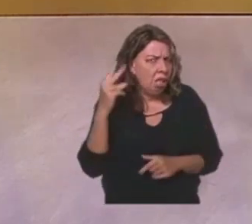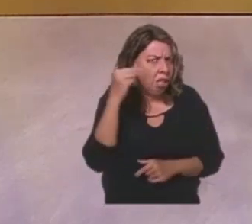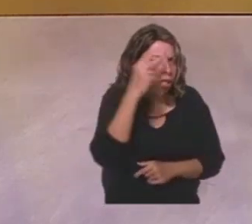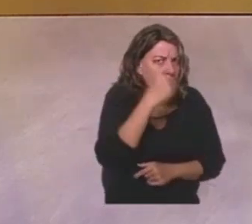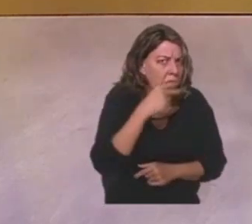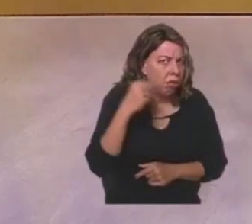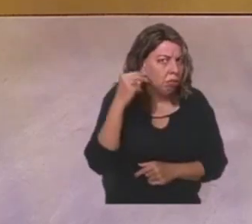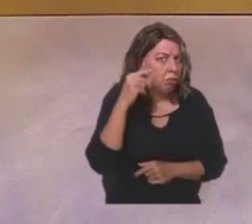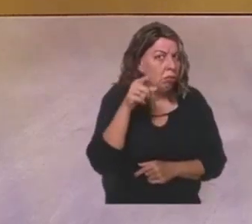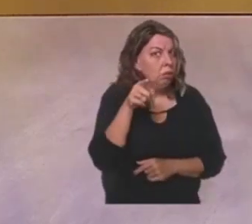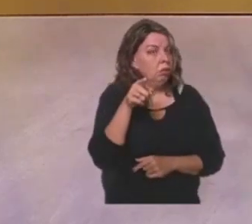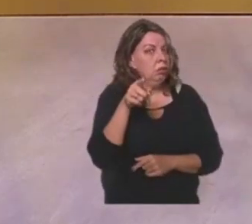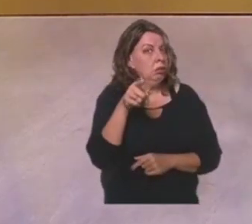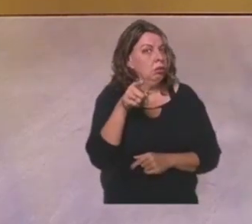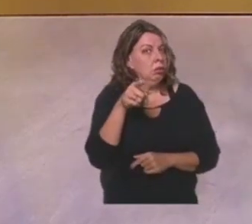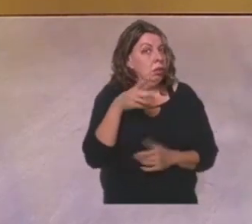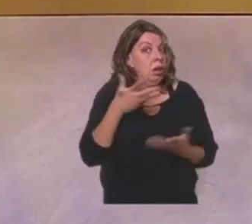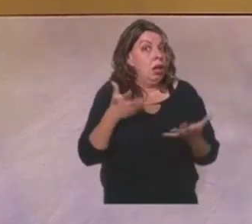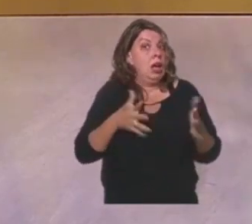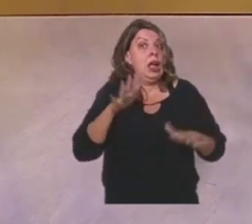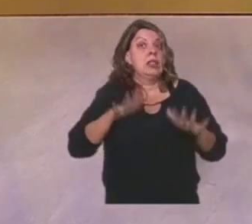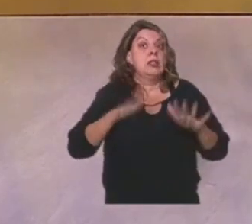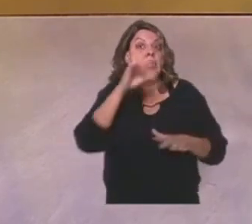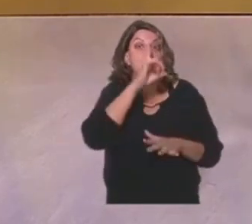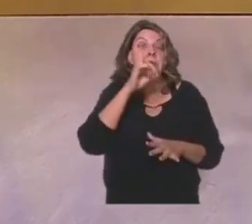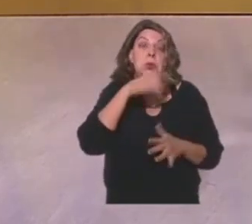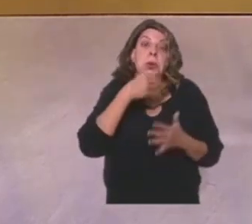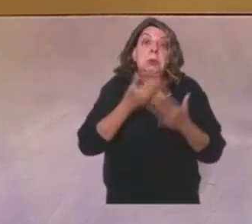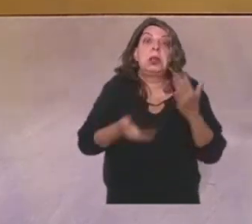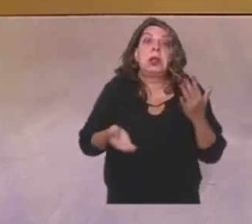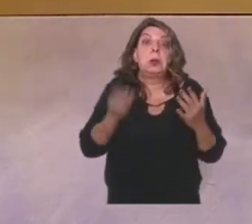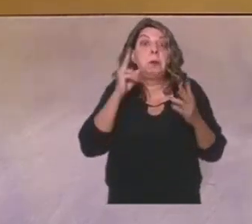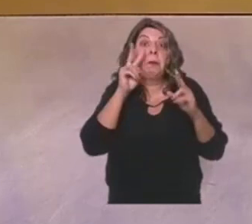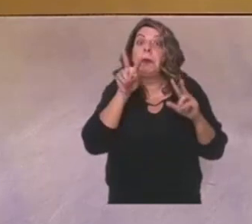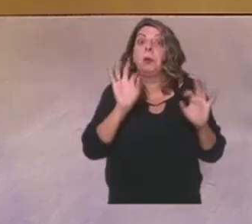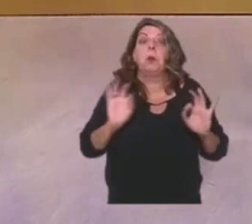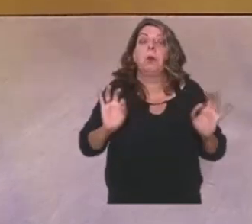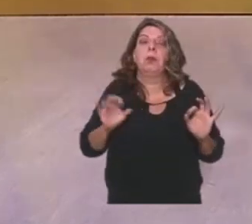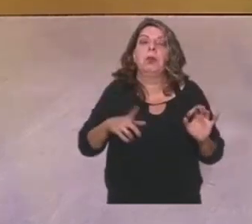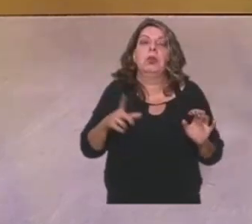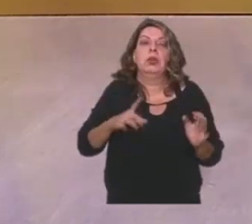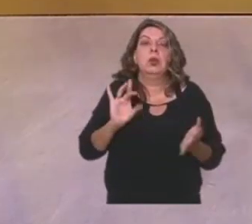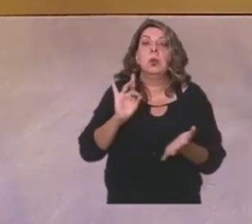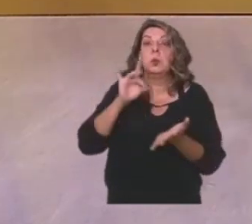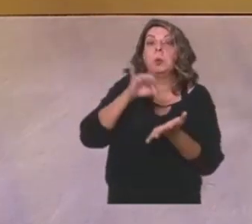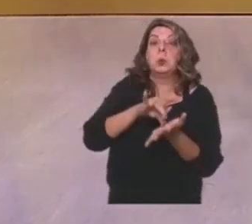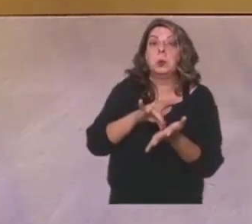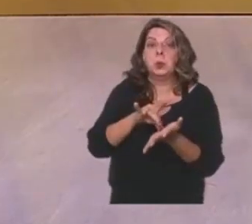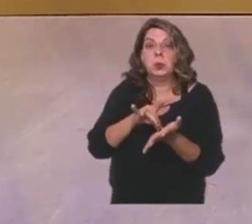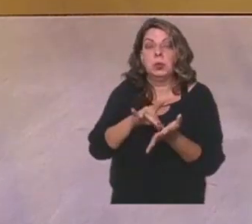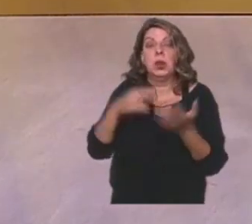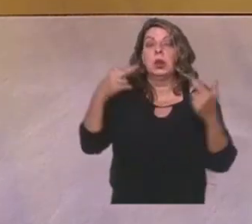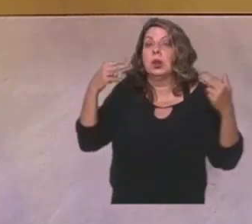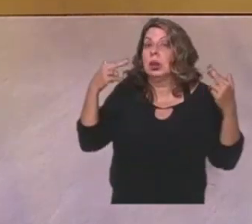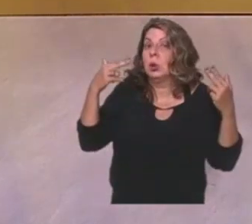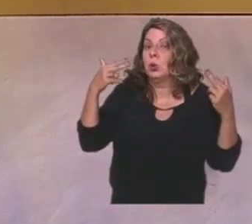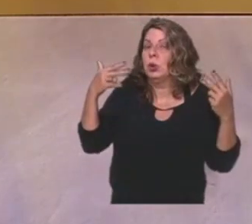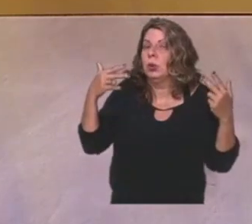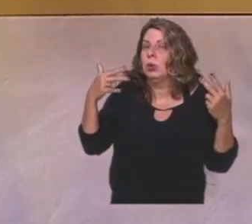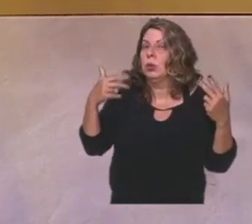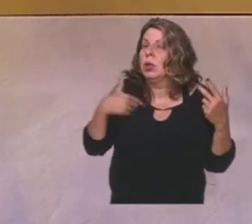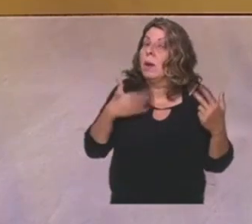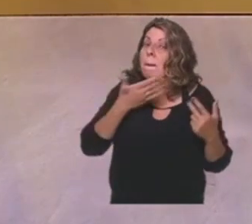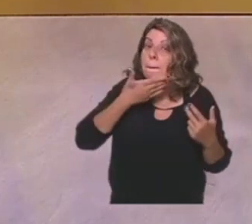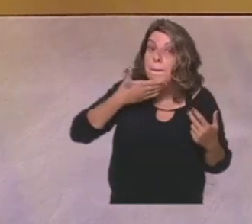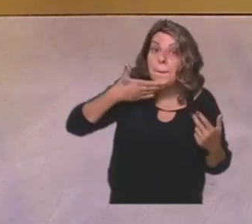mesmo? Pode você não ter assistido no domingo e alguém ligou, oh, você foi contemplado. Para confirmar isso daí, para você ficar tranquilo e seguro,